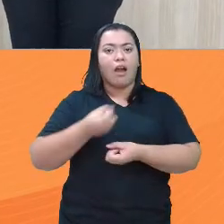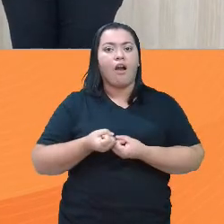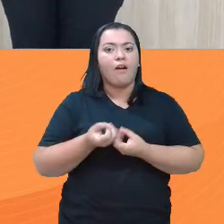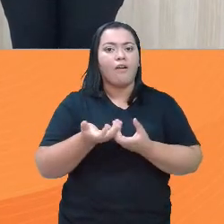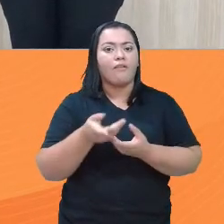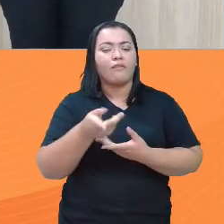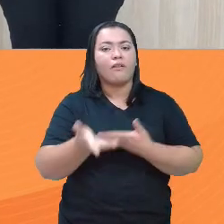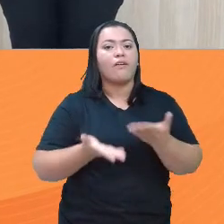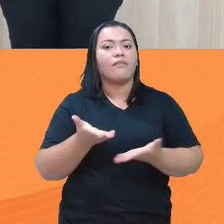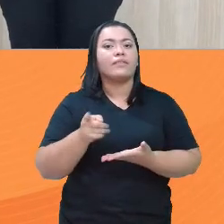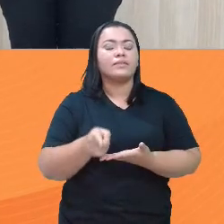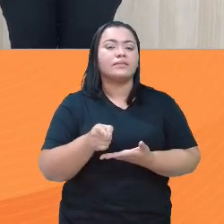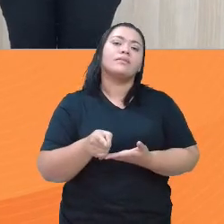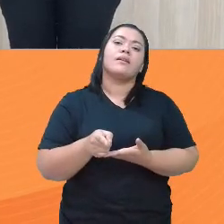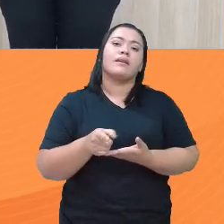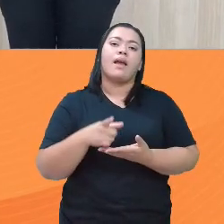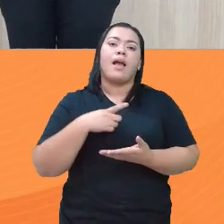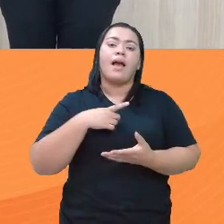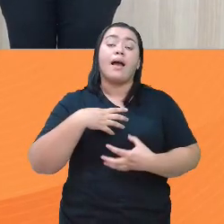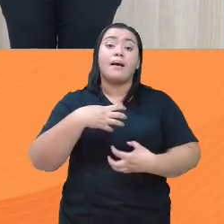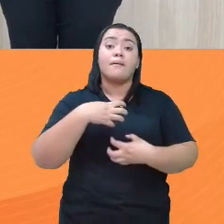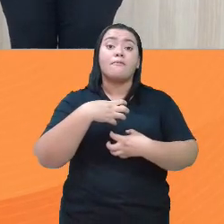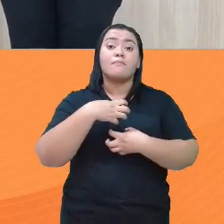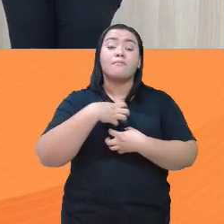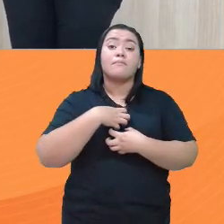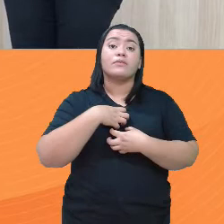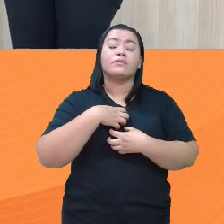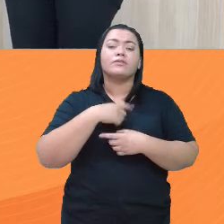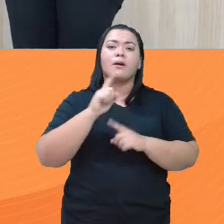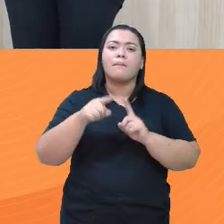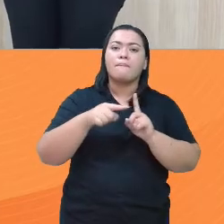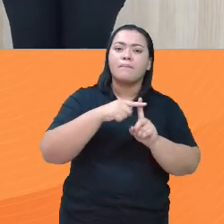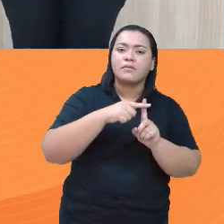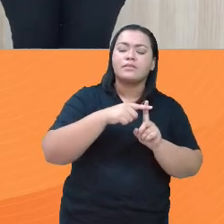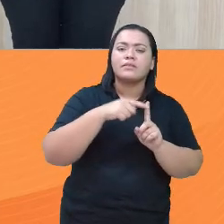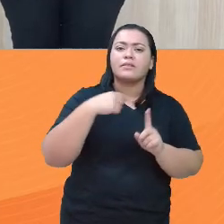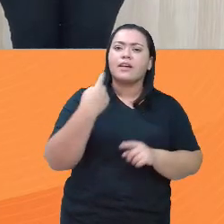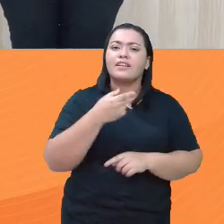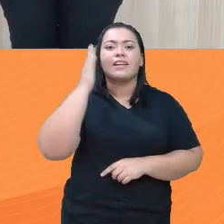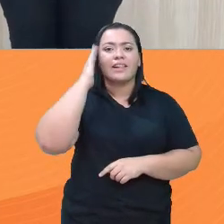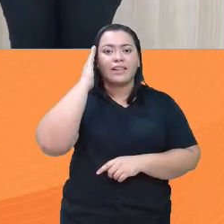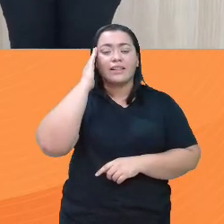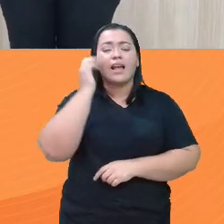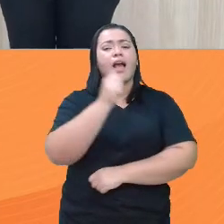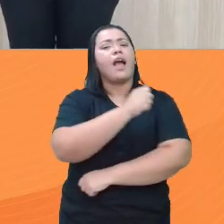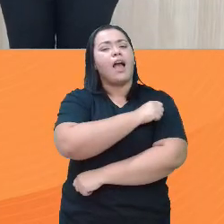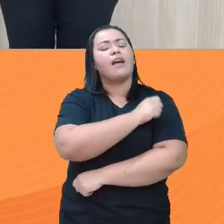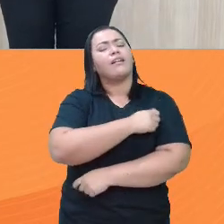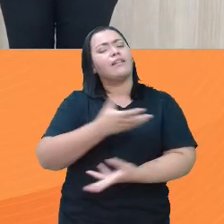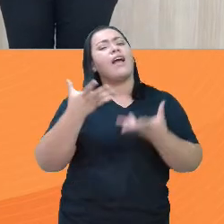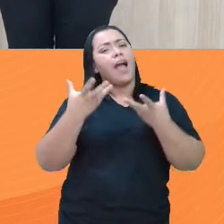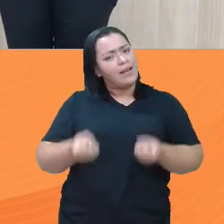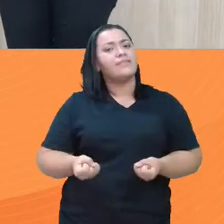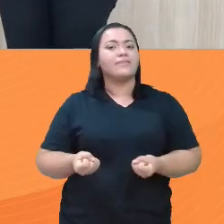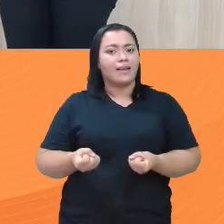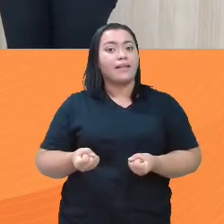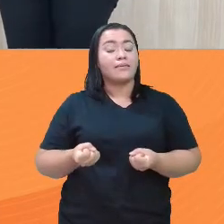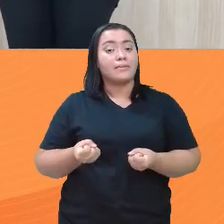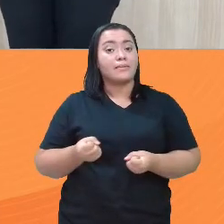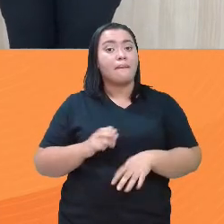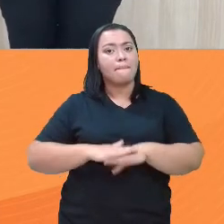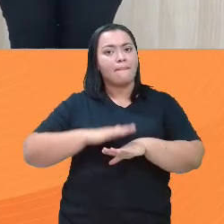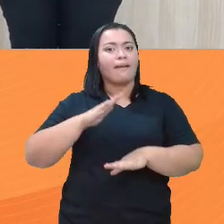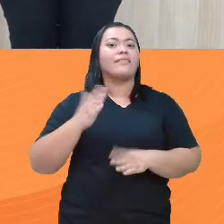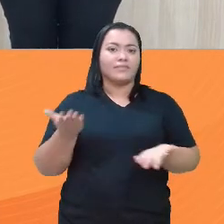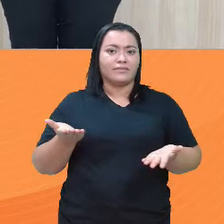ofertado, ele precipita emoções positivas, a gente entende que a aceitação do estudante vai ser muito maior, né? Que